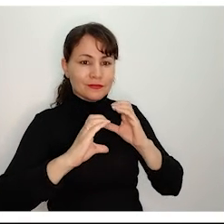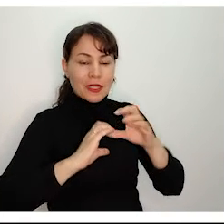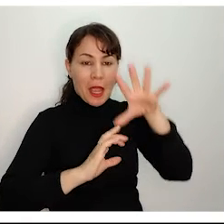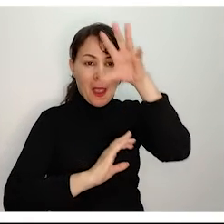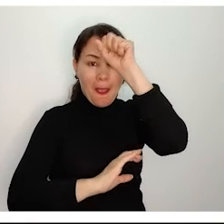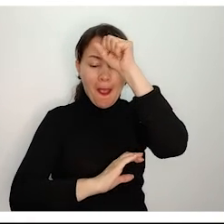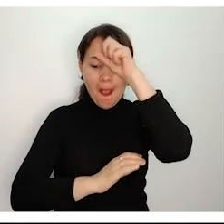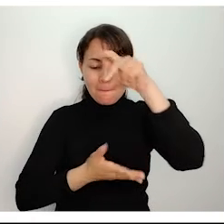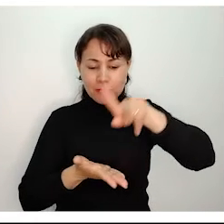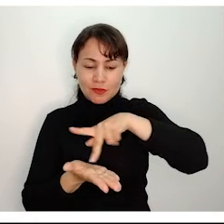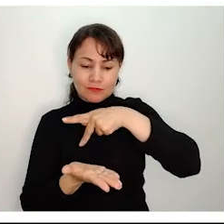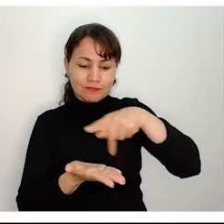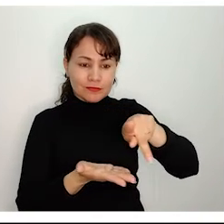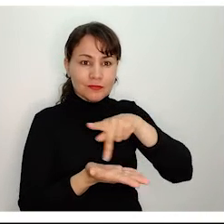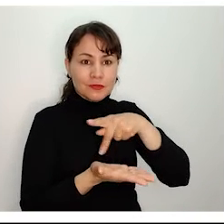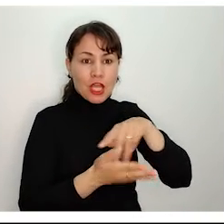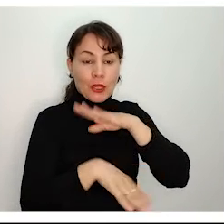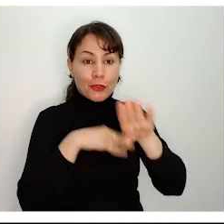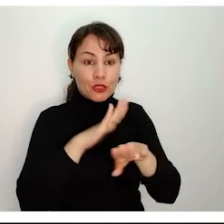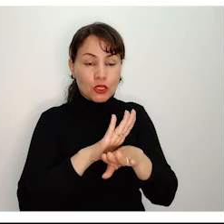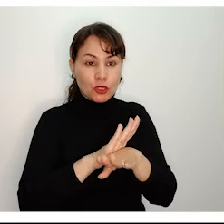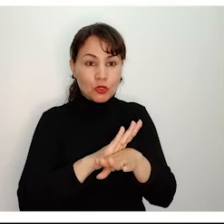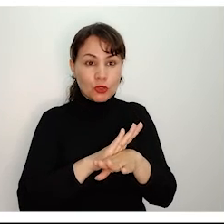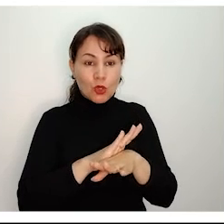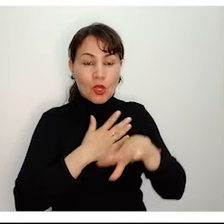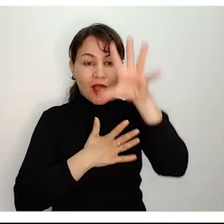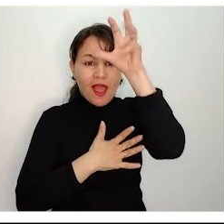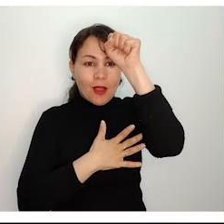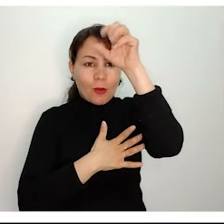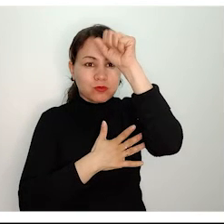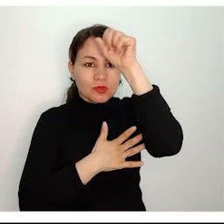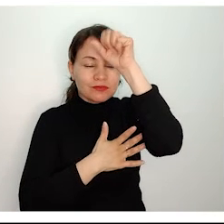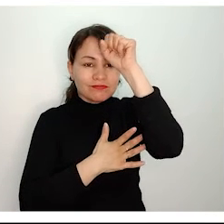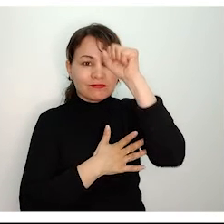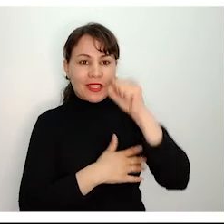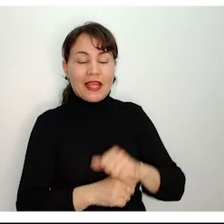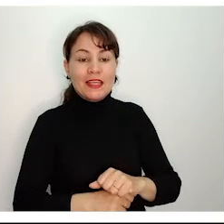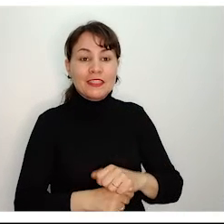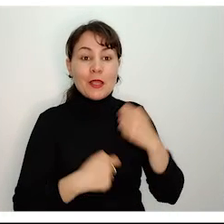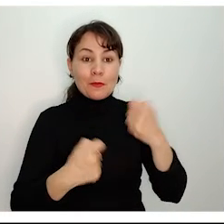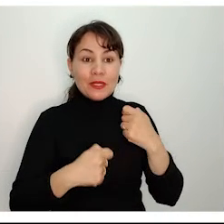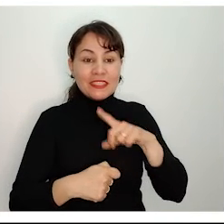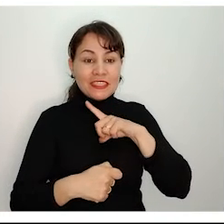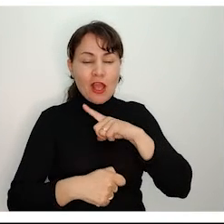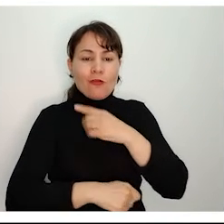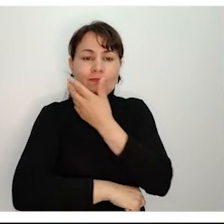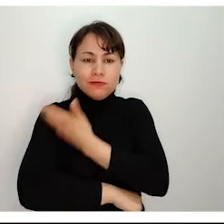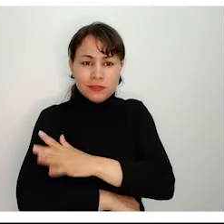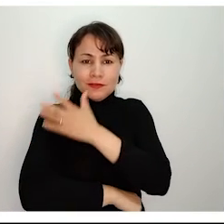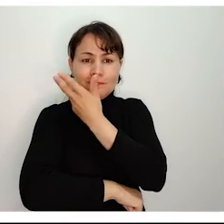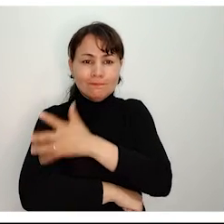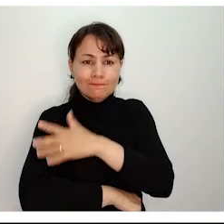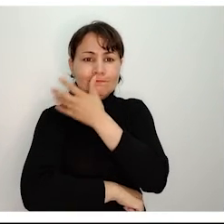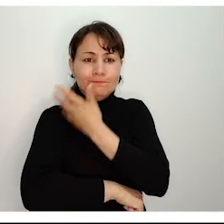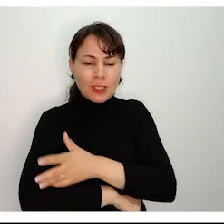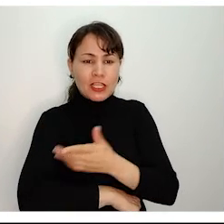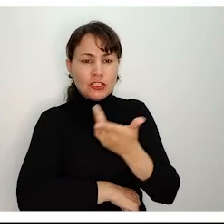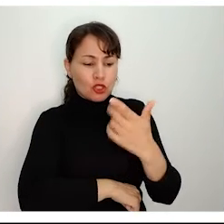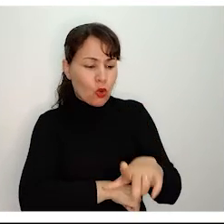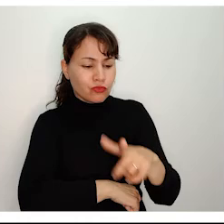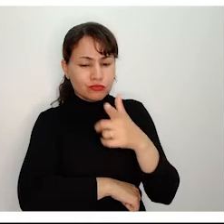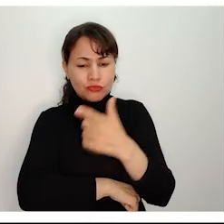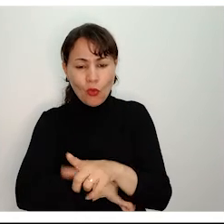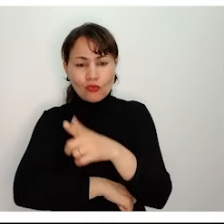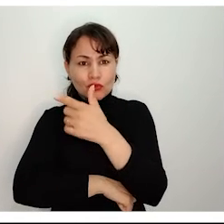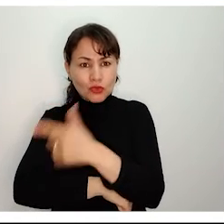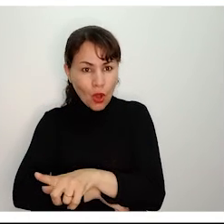a cantar, aprender a dançar. Toda essa aprendizagem exige treino,